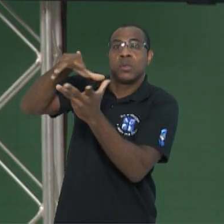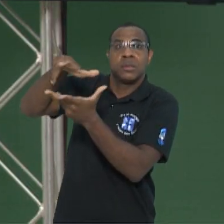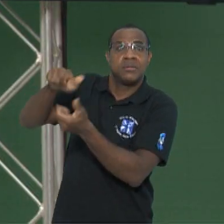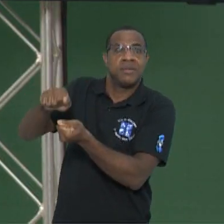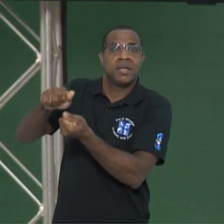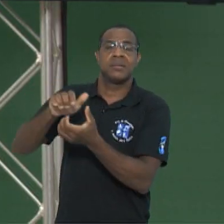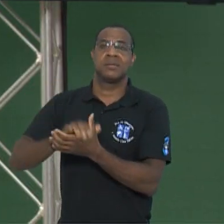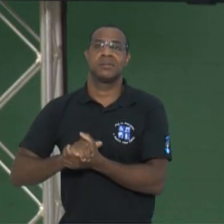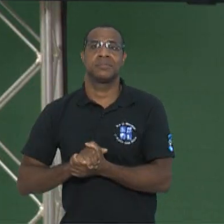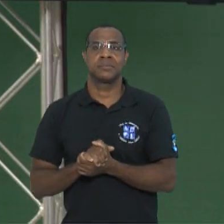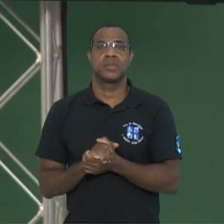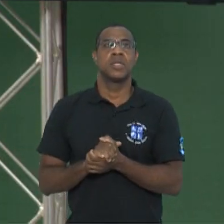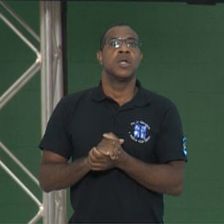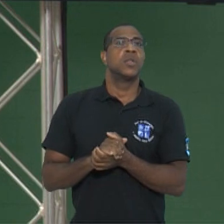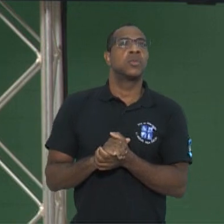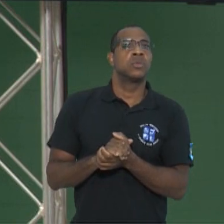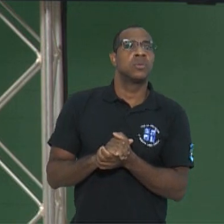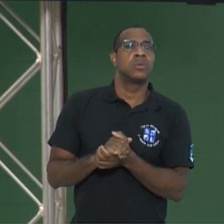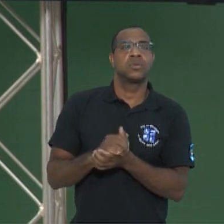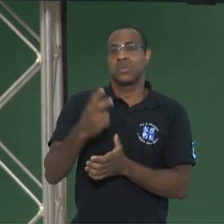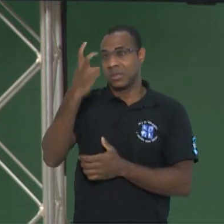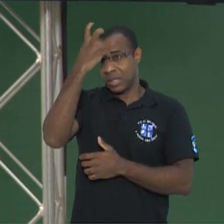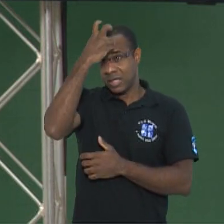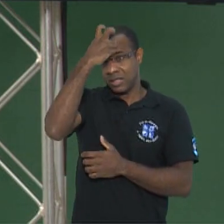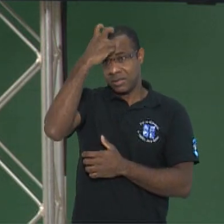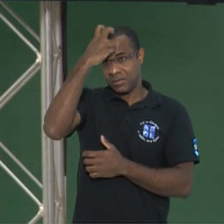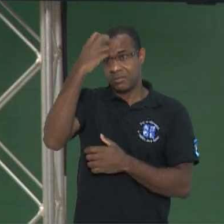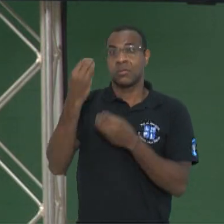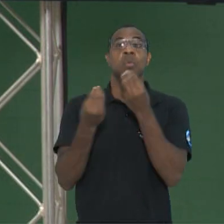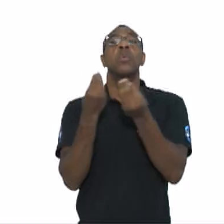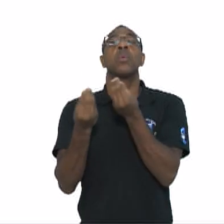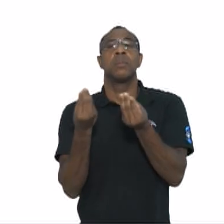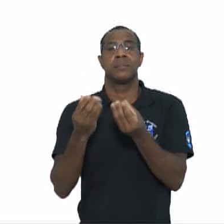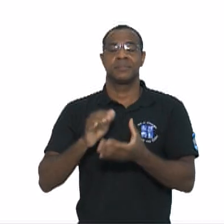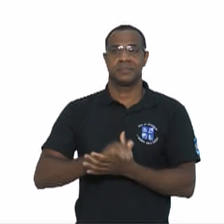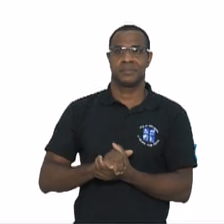Heliópolis, vocês vão ter uns minutinhos, e daqui a pouquinho nós voltamos para corrigir junto, combinado?